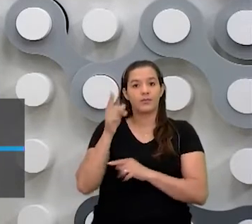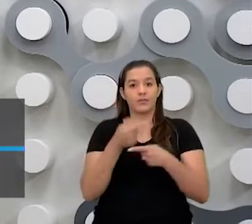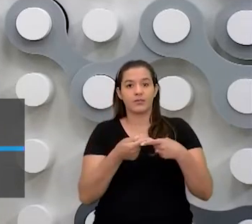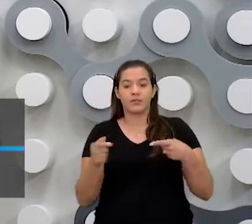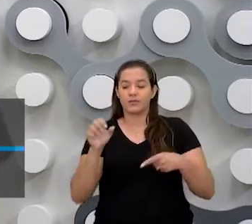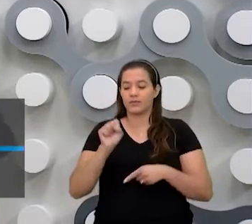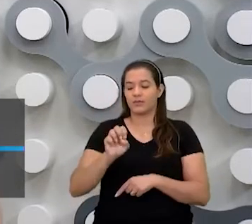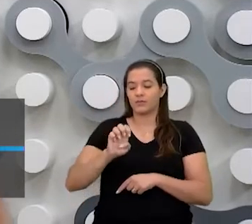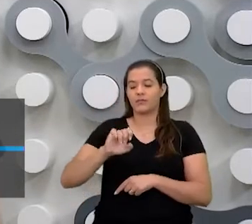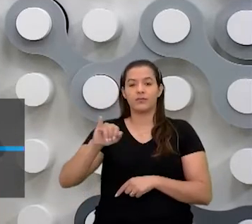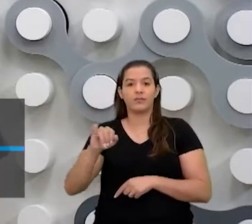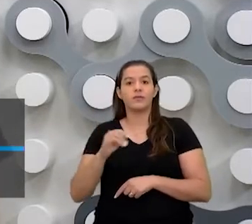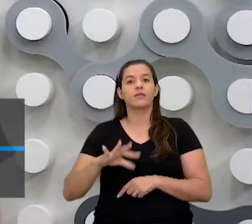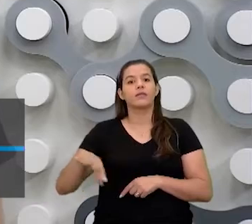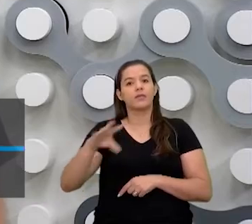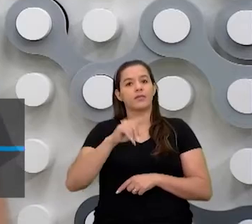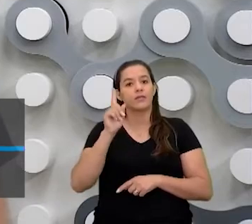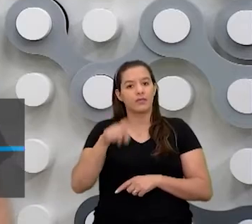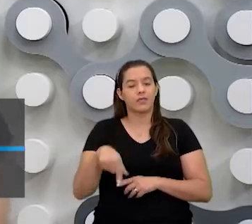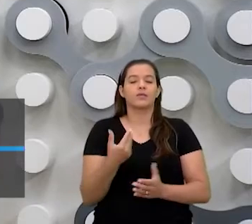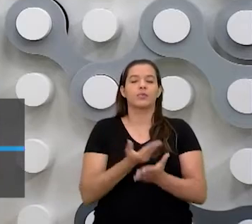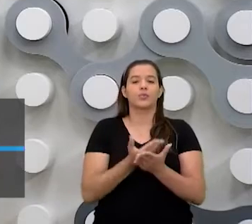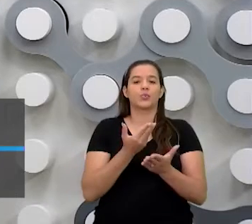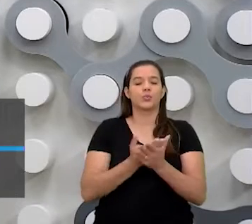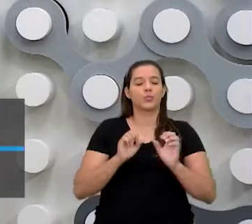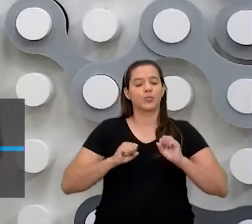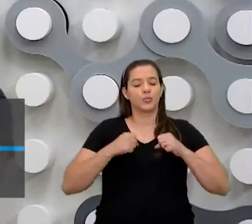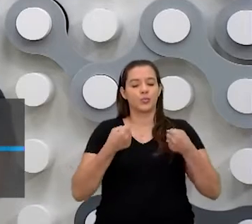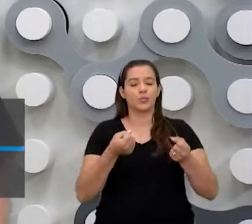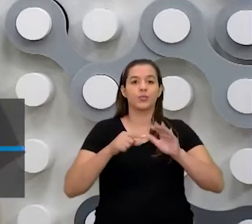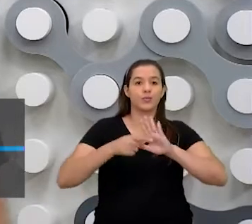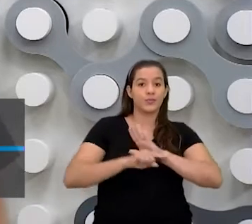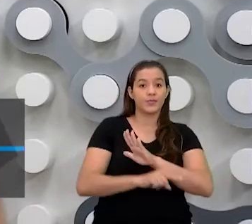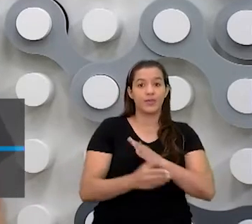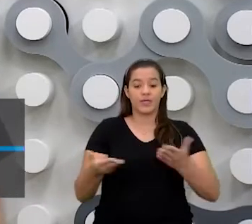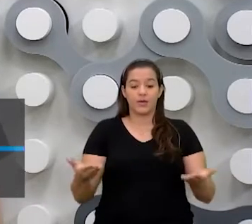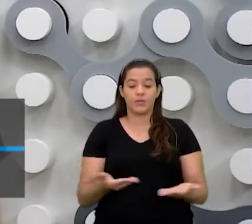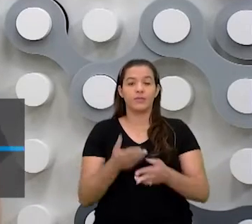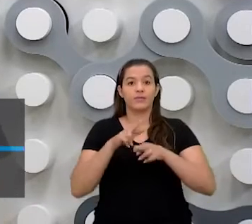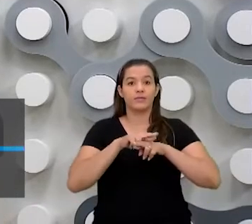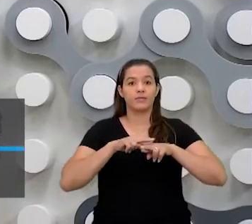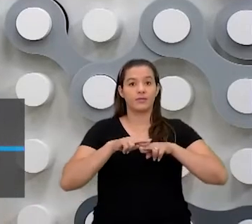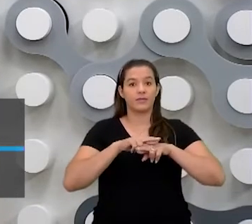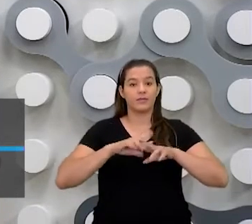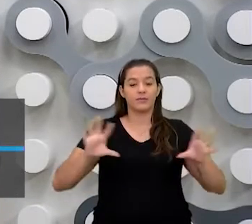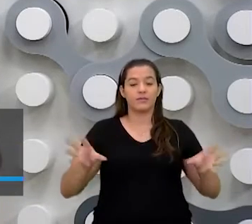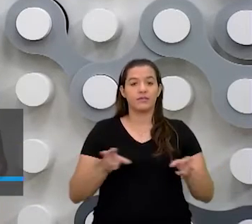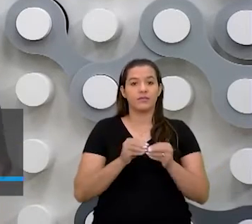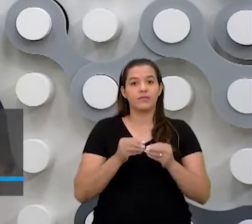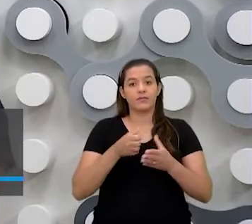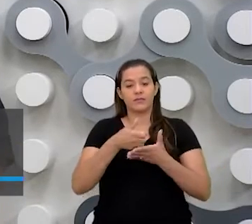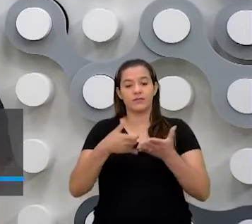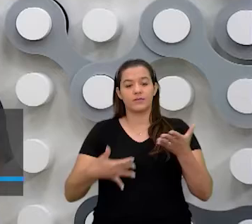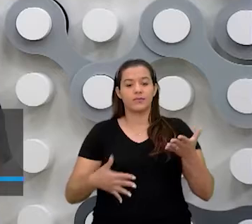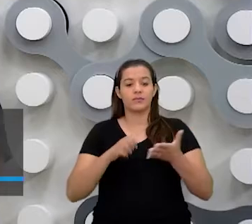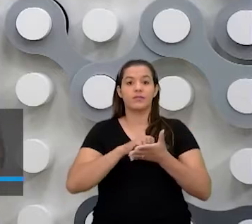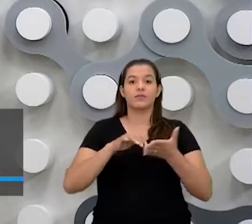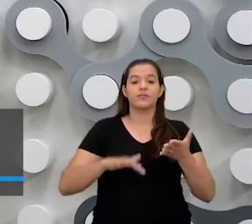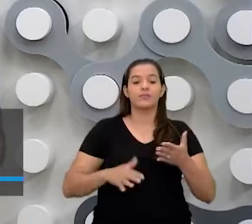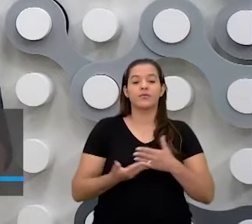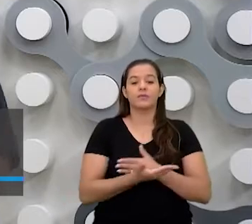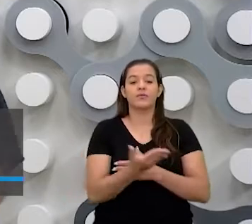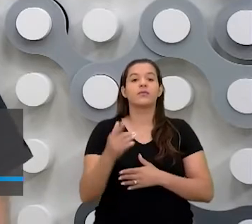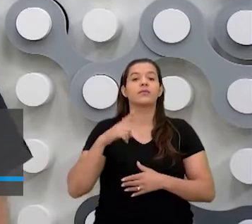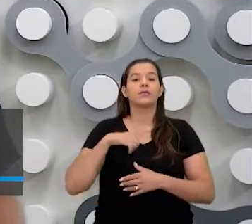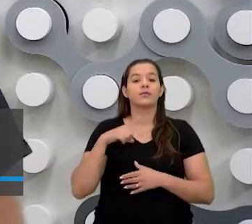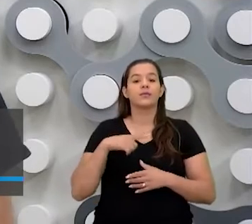né? A semana de estudos intensivos, e aí vocês vão ter aí uma revisão da sistematização da atividade, né, da